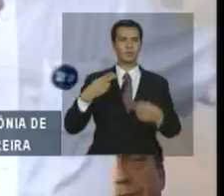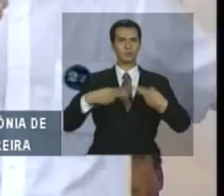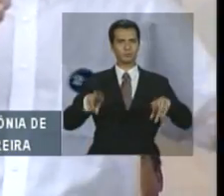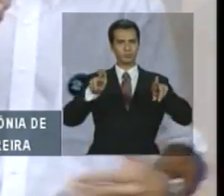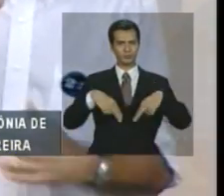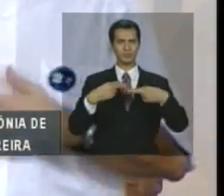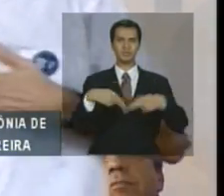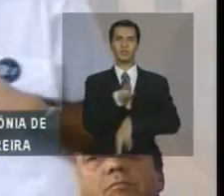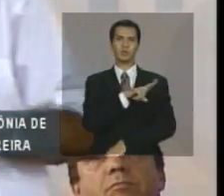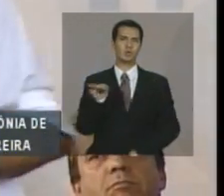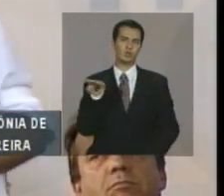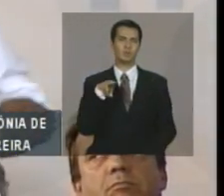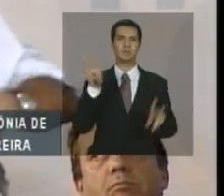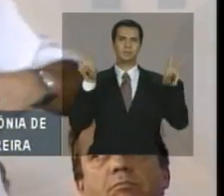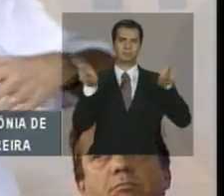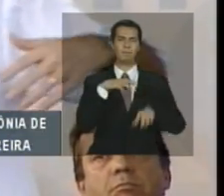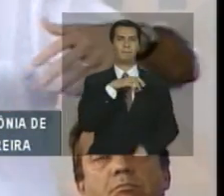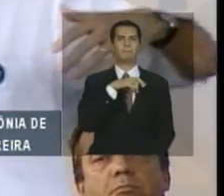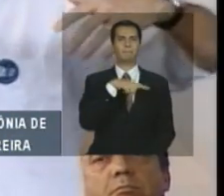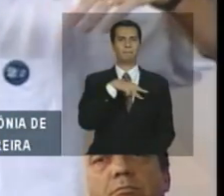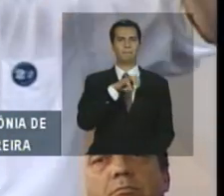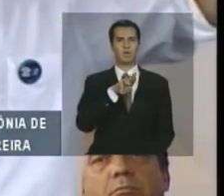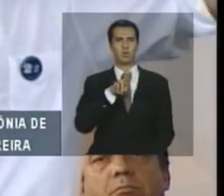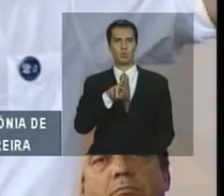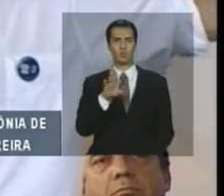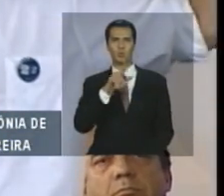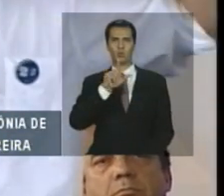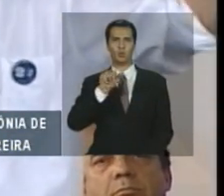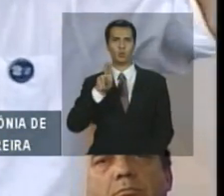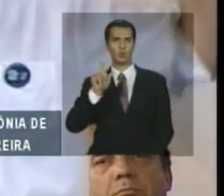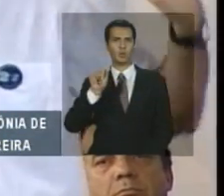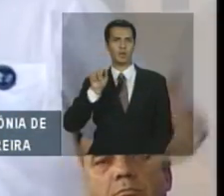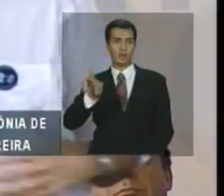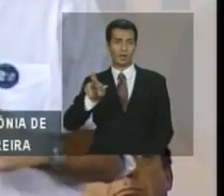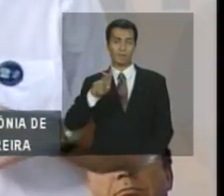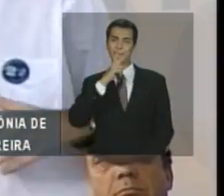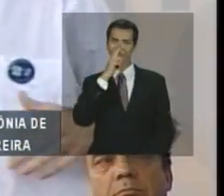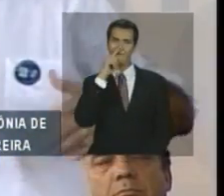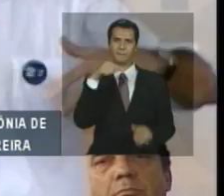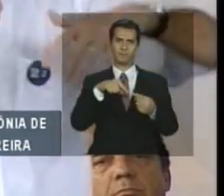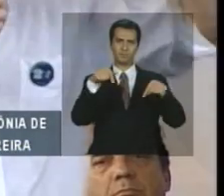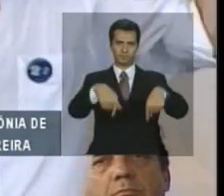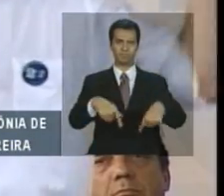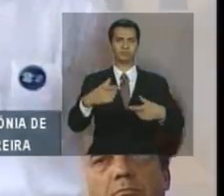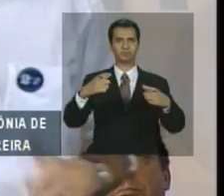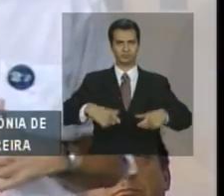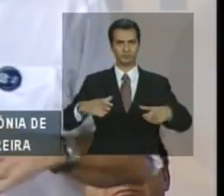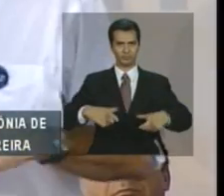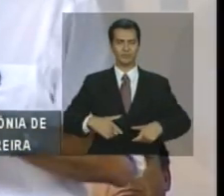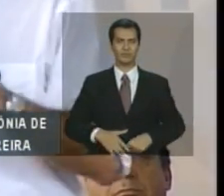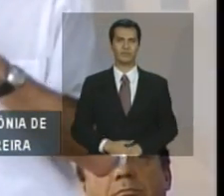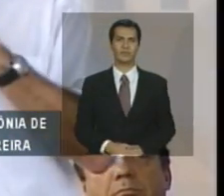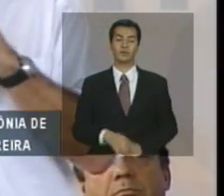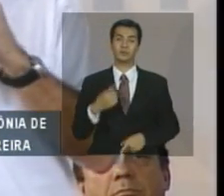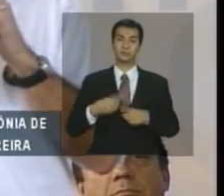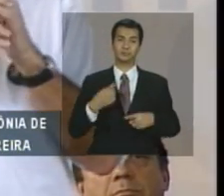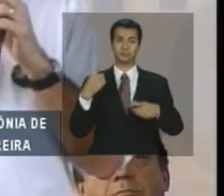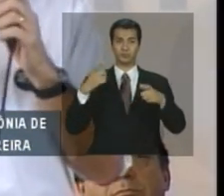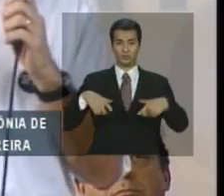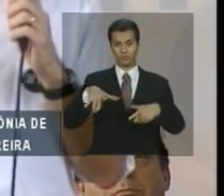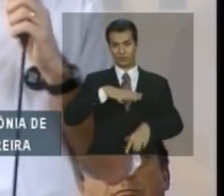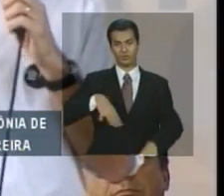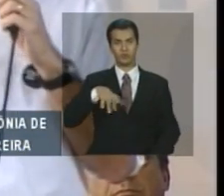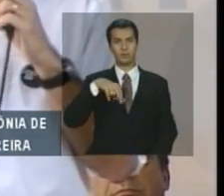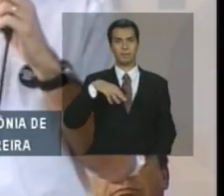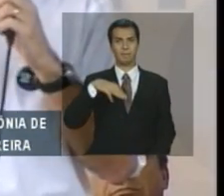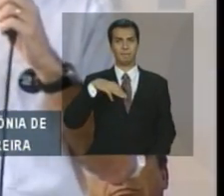Meu Lugar, que eu acho que retrata bem o que é que se constrói aqui com essa poesia toda que tem Madureira. Só